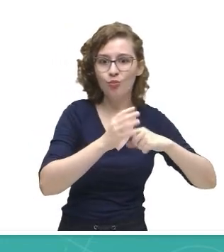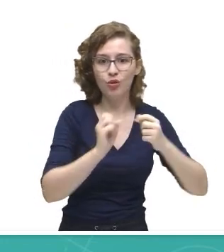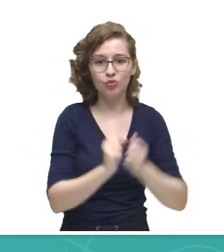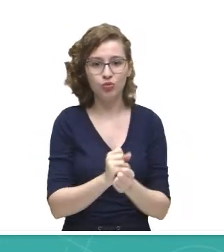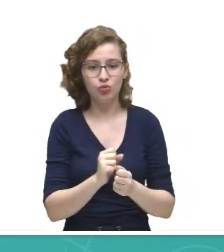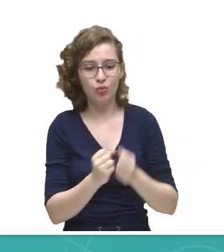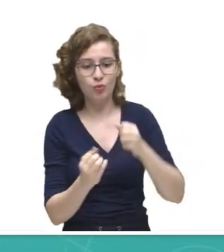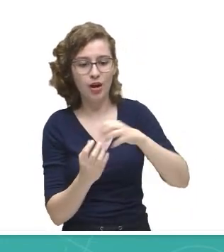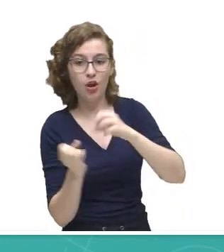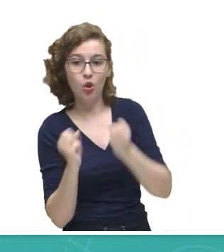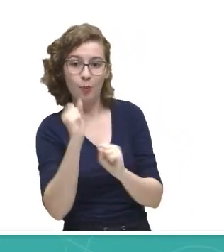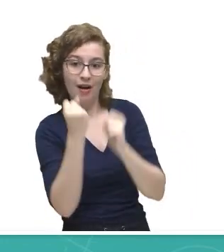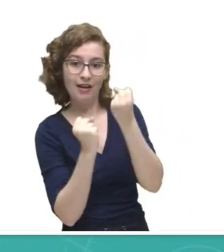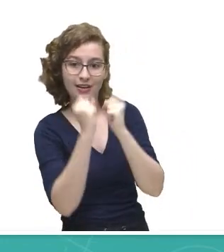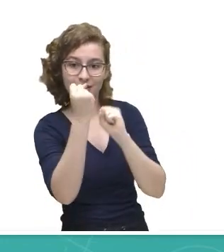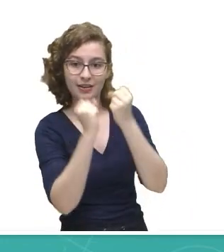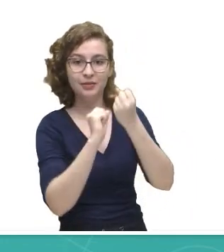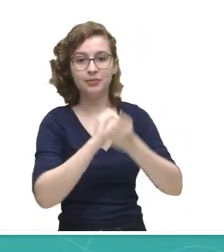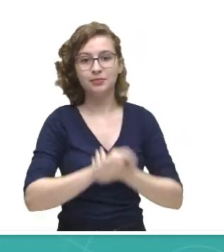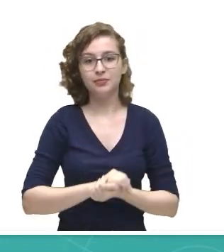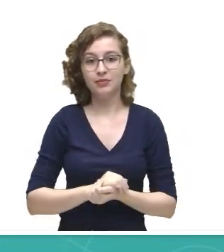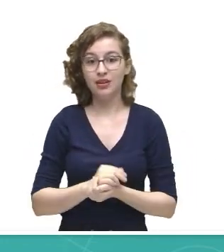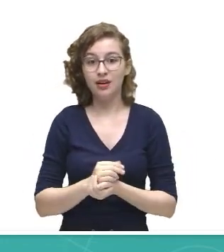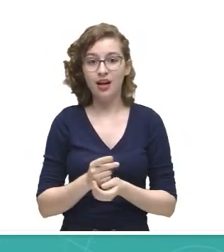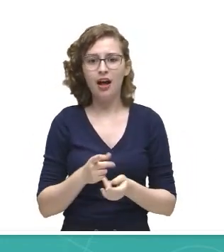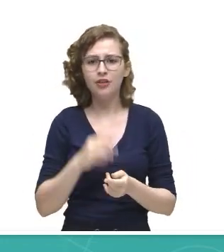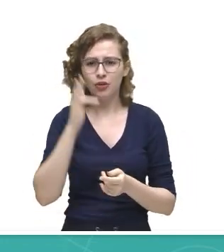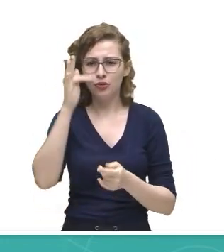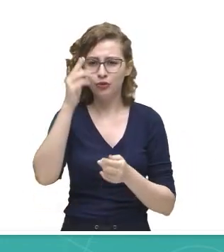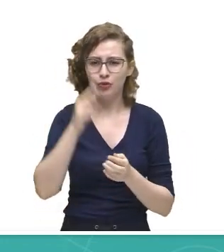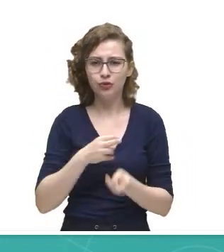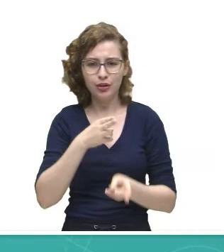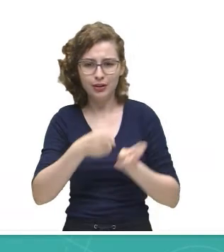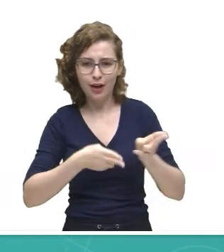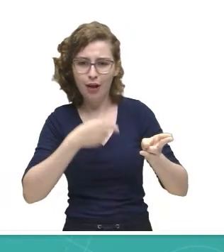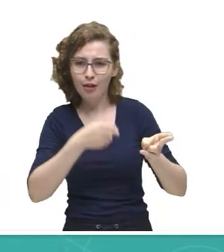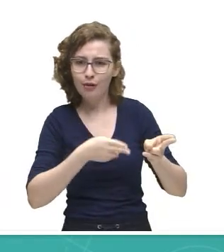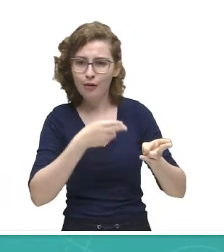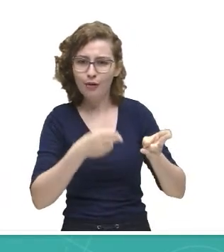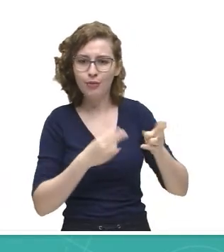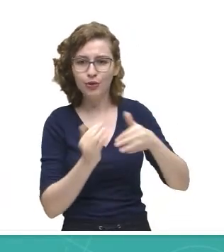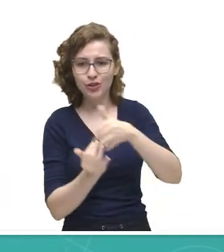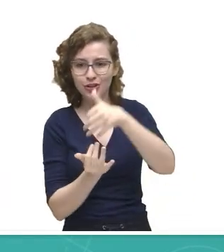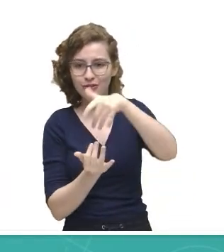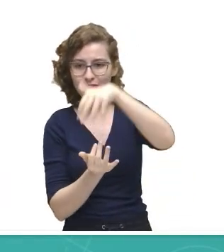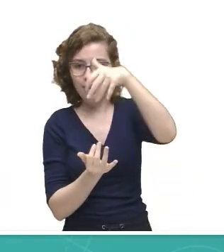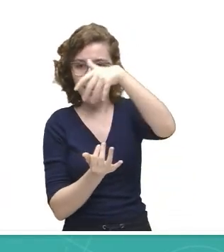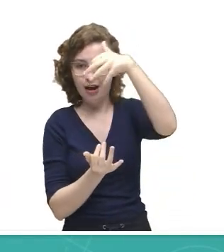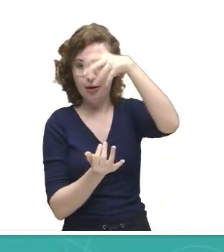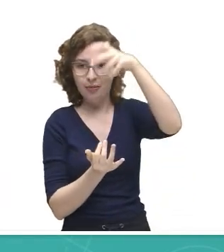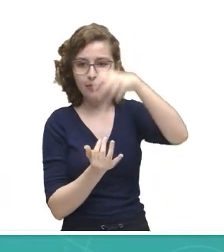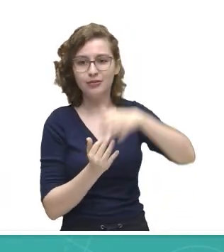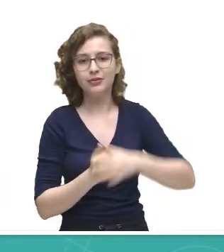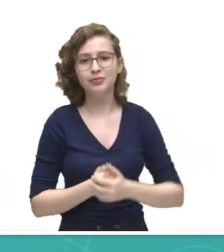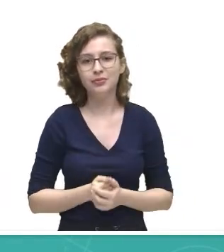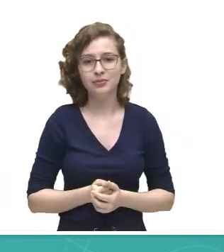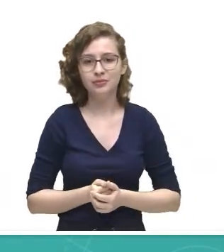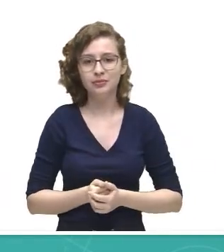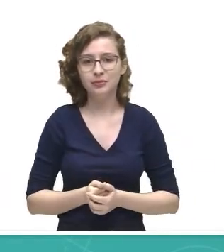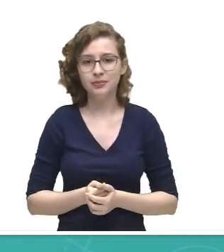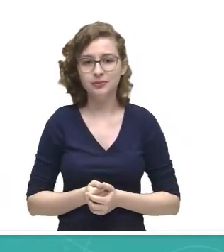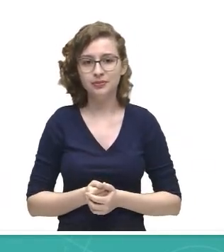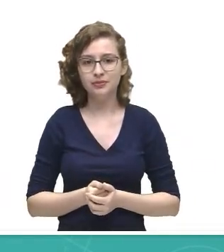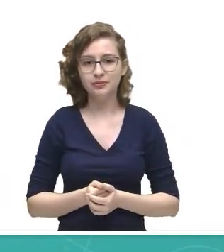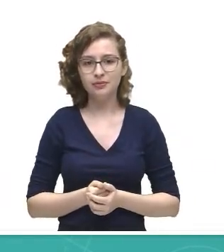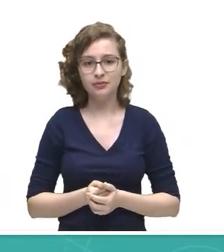máquinas, inclusive a locomotiva a vapor, que vai surgir aí, né, através do aperfeiçoamento dessa máquina. Então,